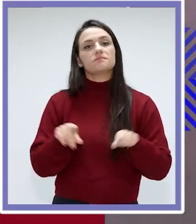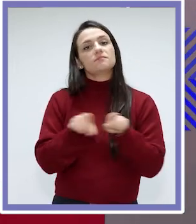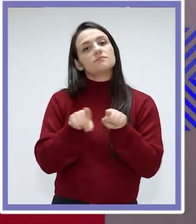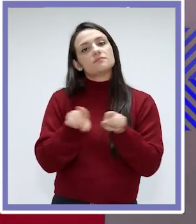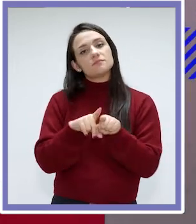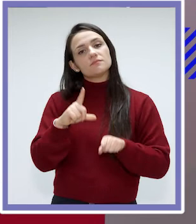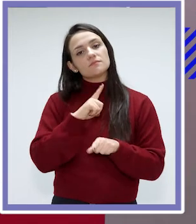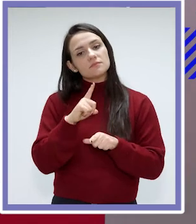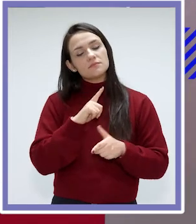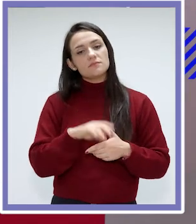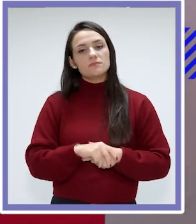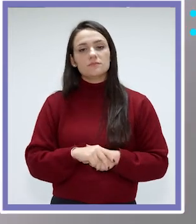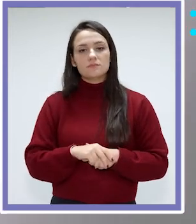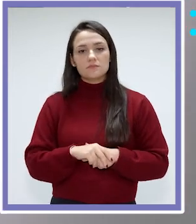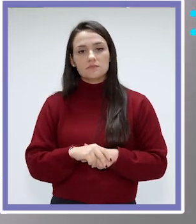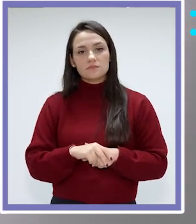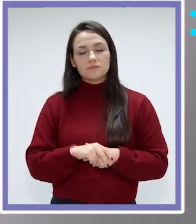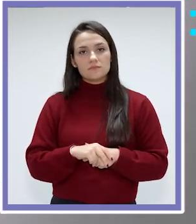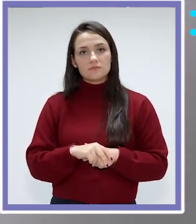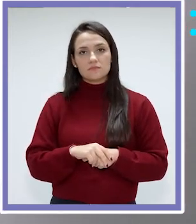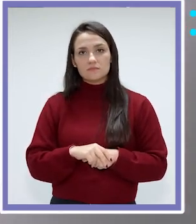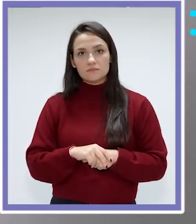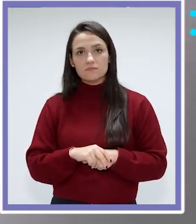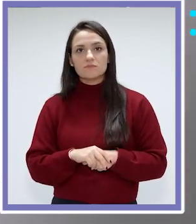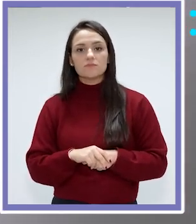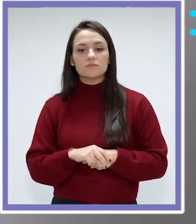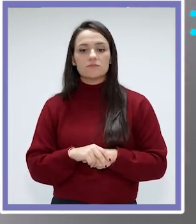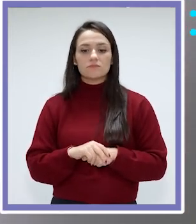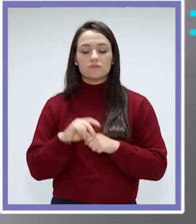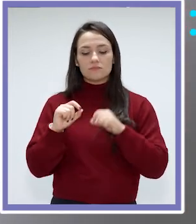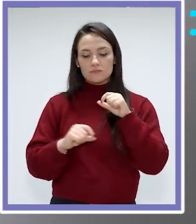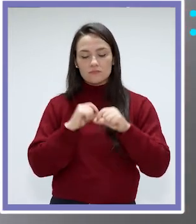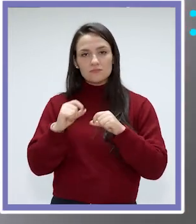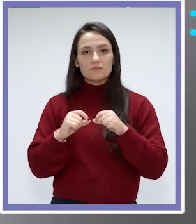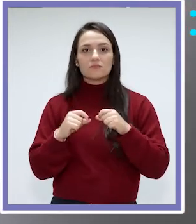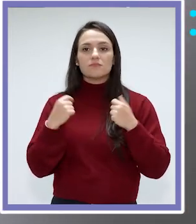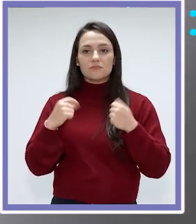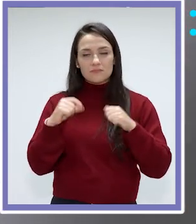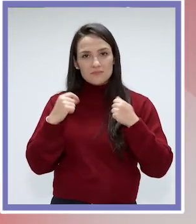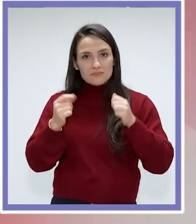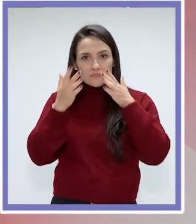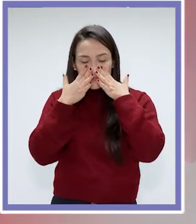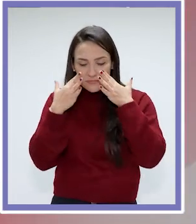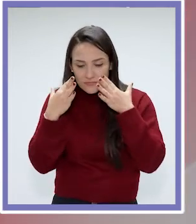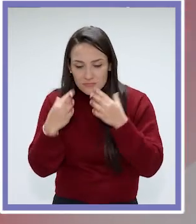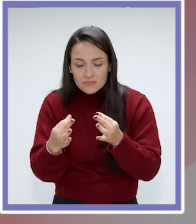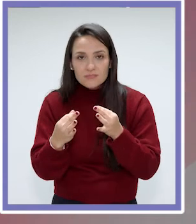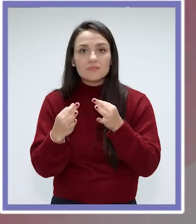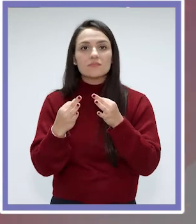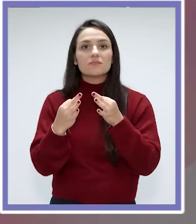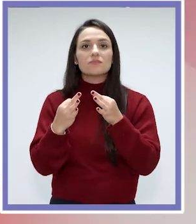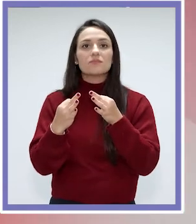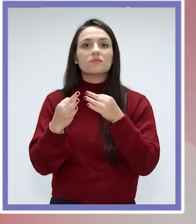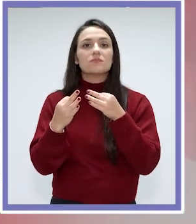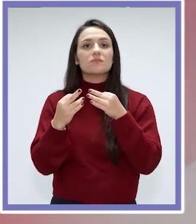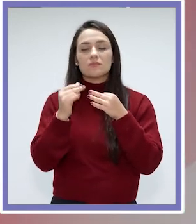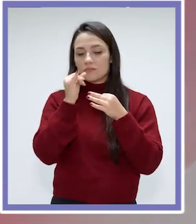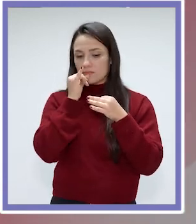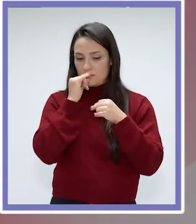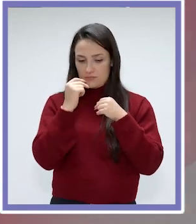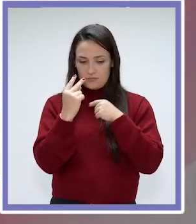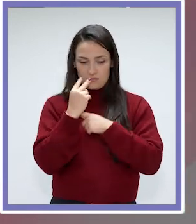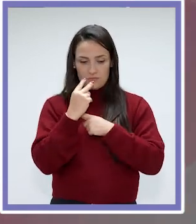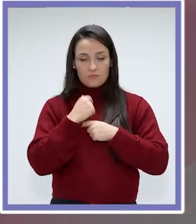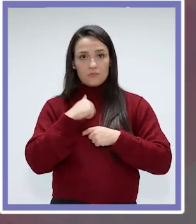questão da cultura, do território, porque a gente tem que olhar para isso, né? A gente está muito assim, principalmente nós